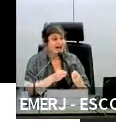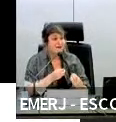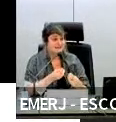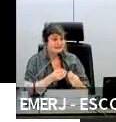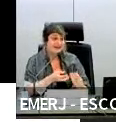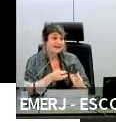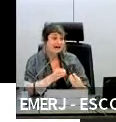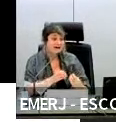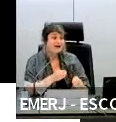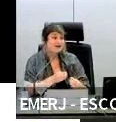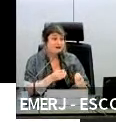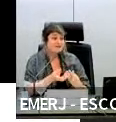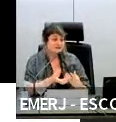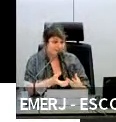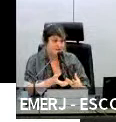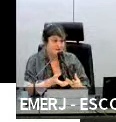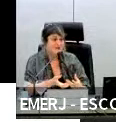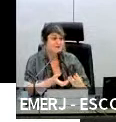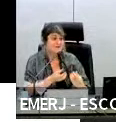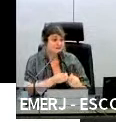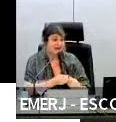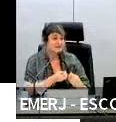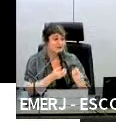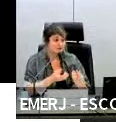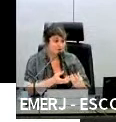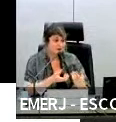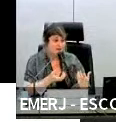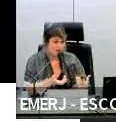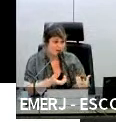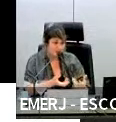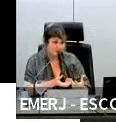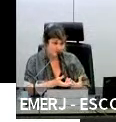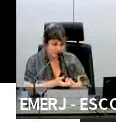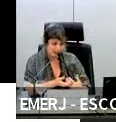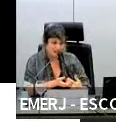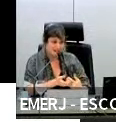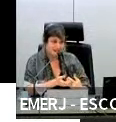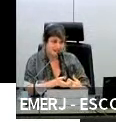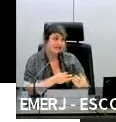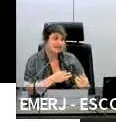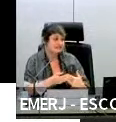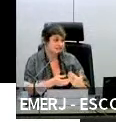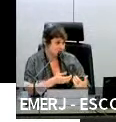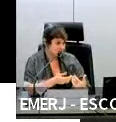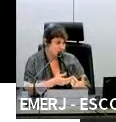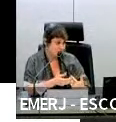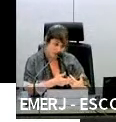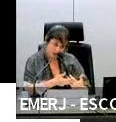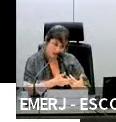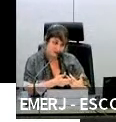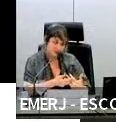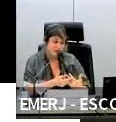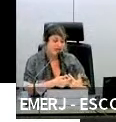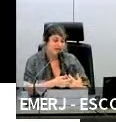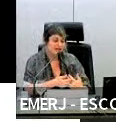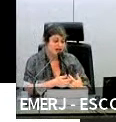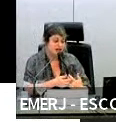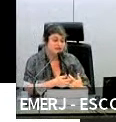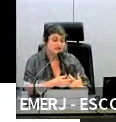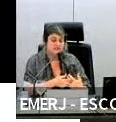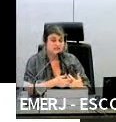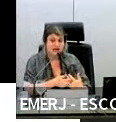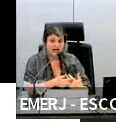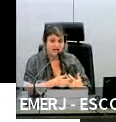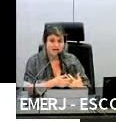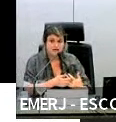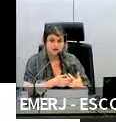ser considerada a melhor opção comparada com os outros serviços oficiais existentes. Então, isso é algo curioso. E o